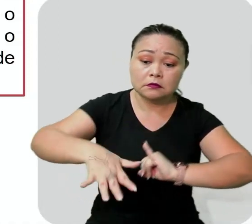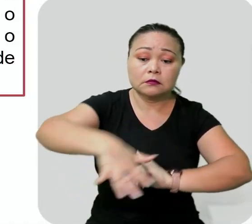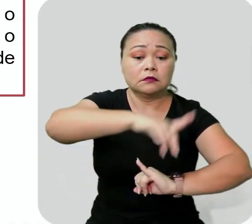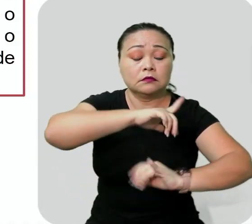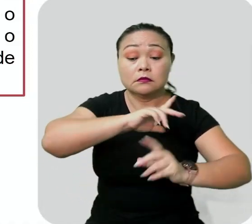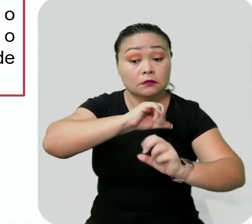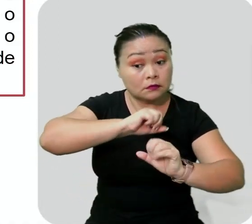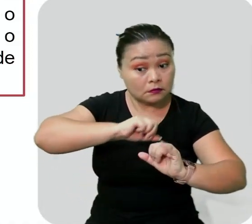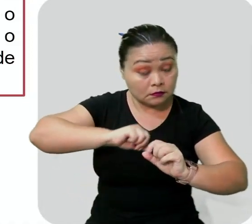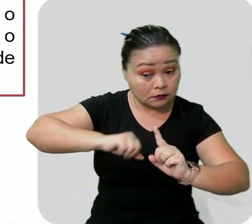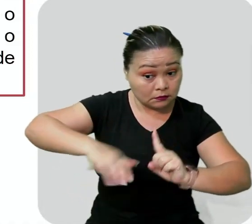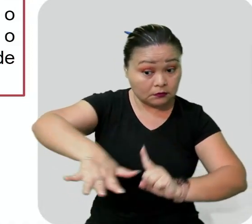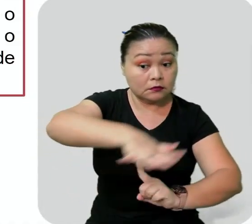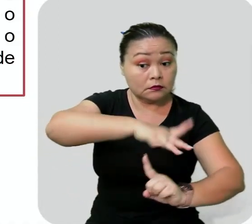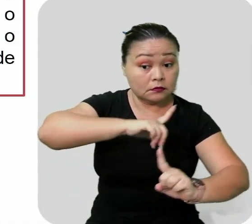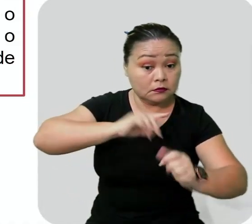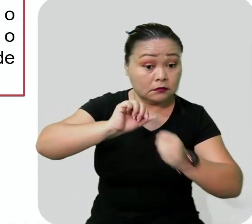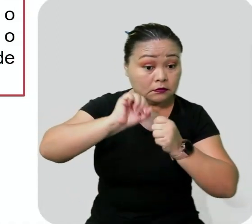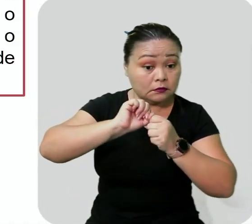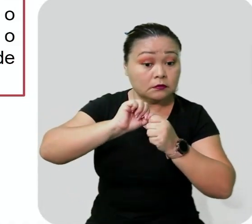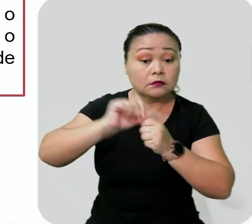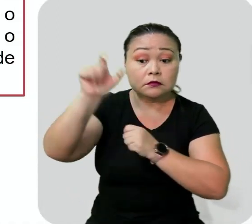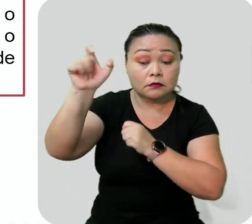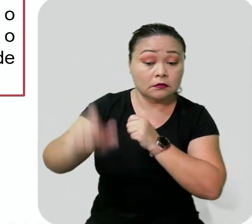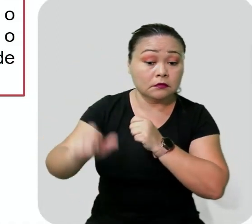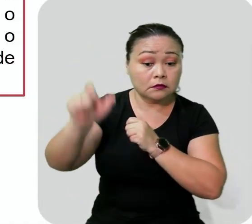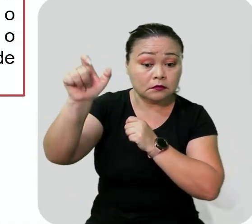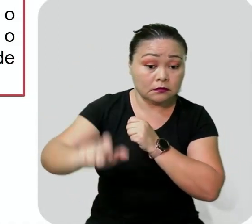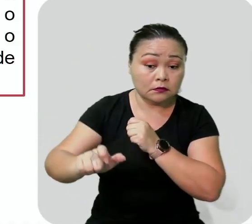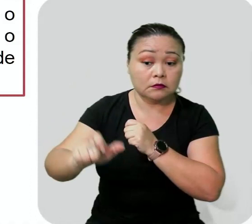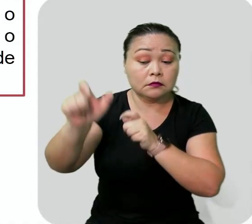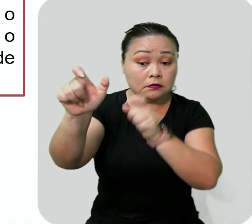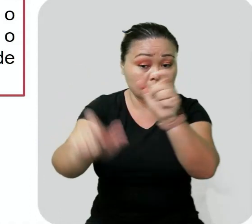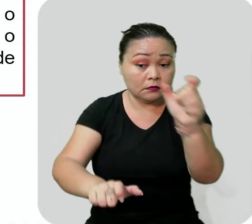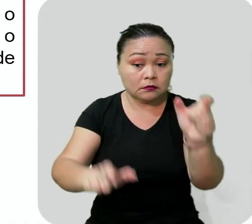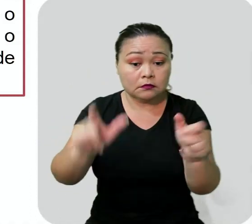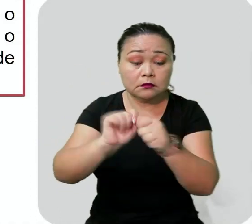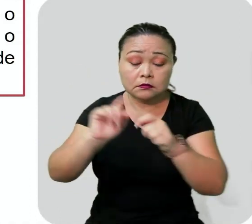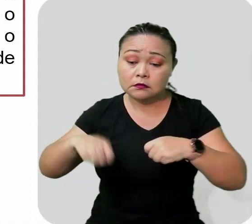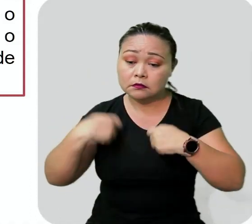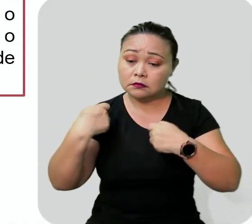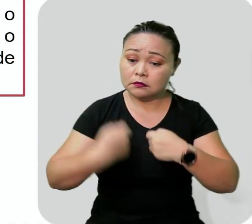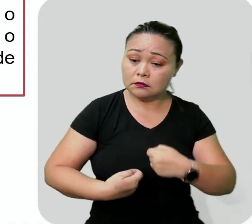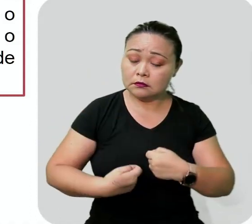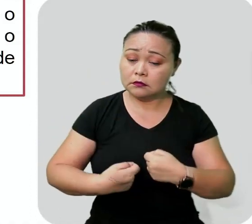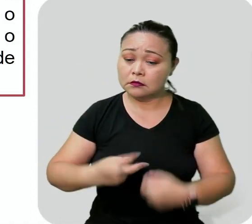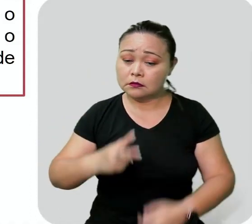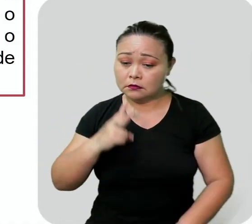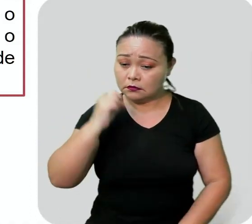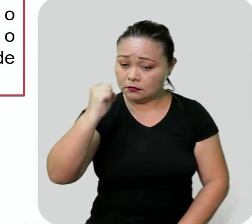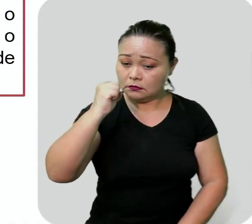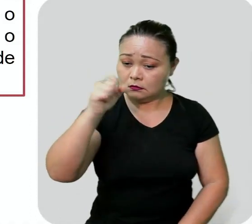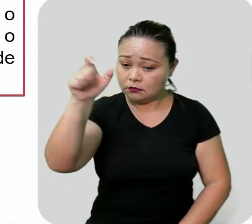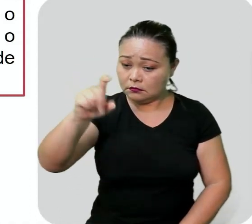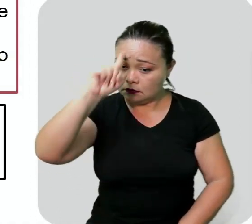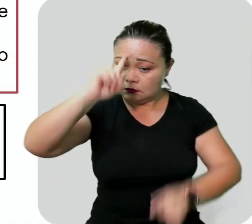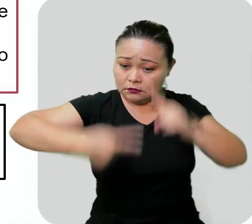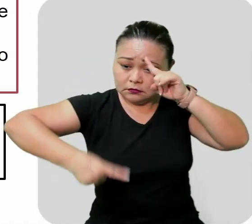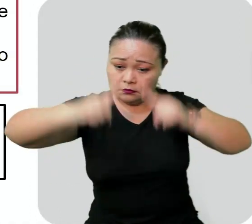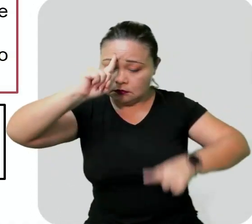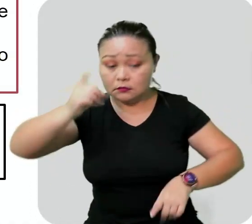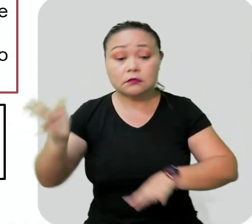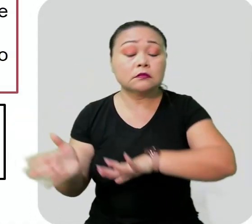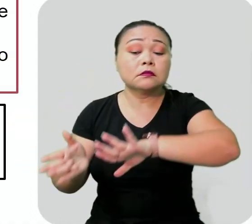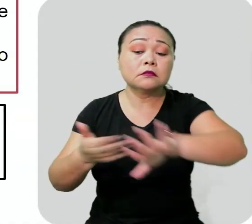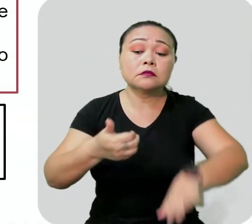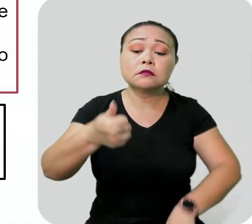por um sacerdote poderoso ou por sacerdotes poderosos, tá bom? Isso dos maias.